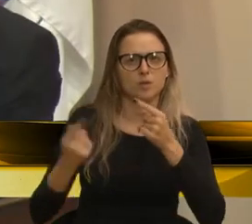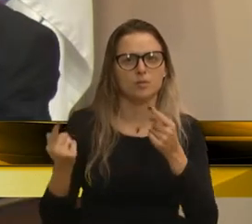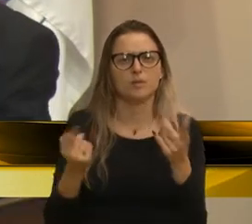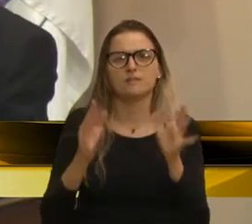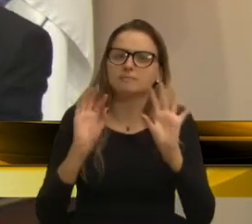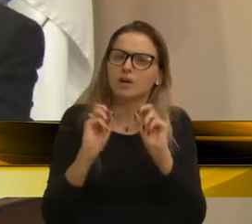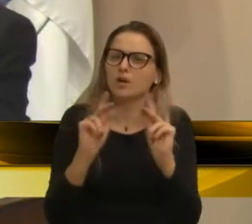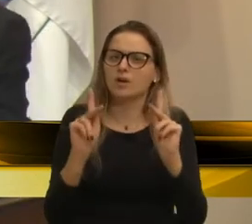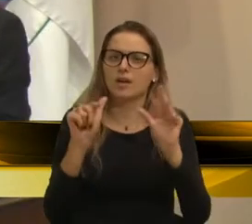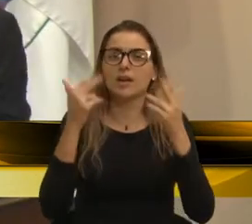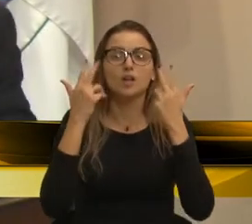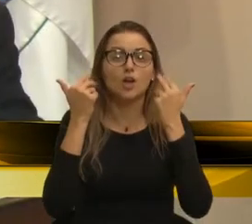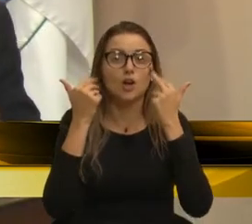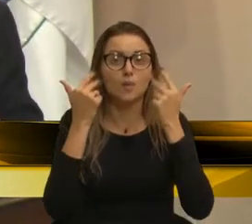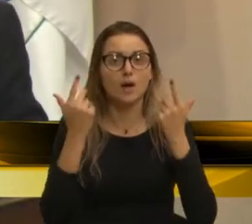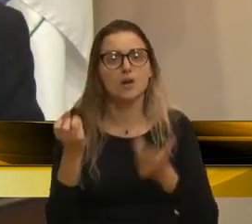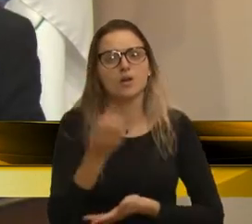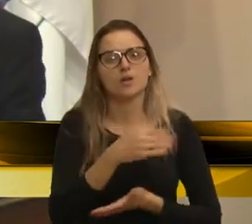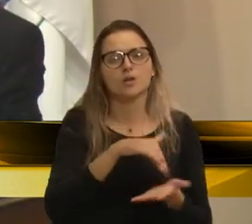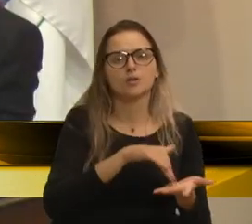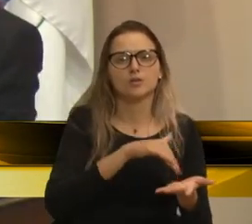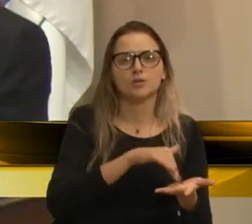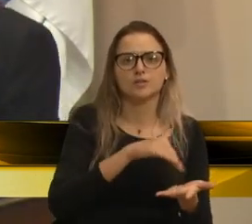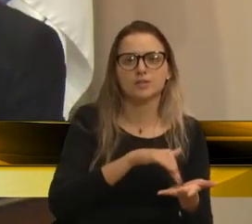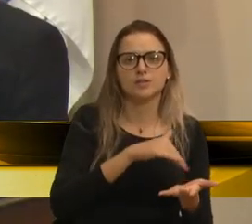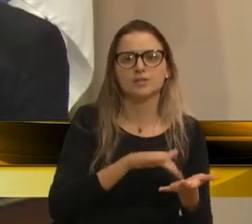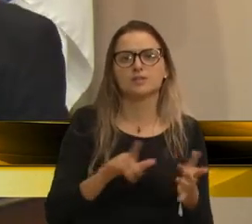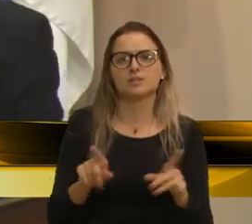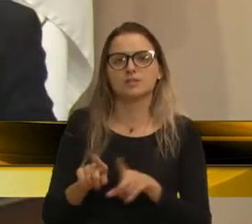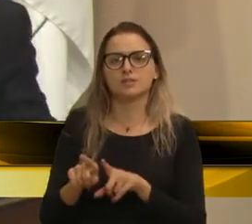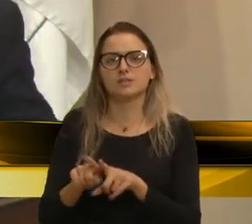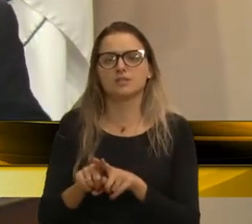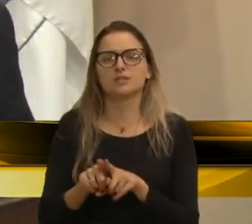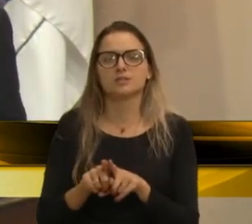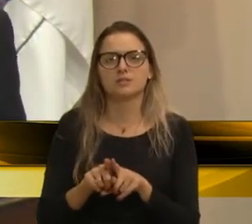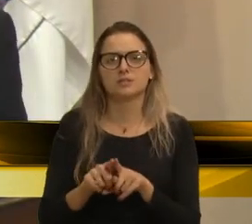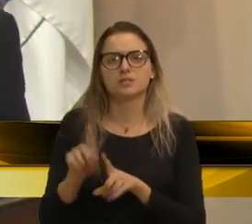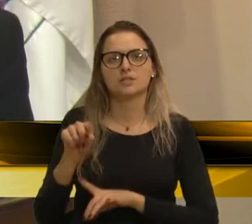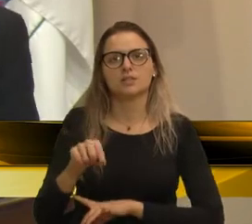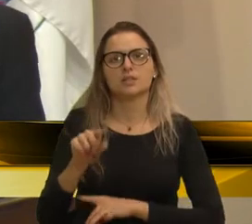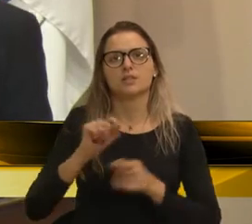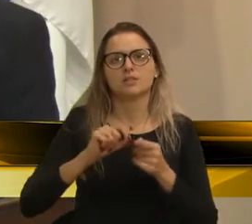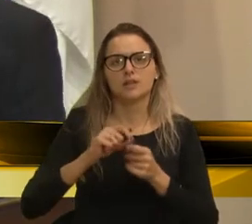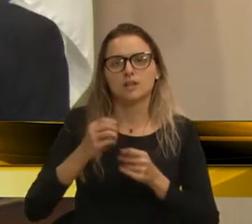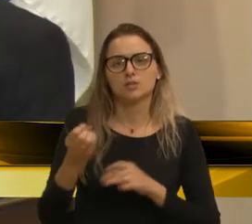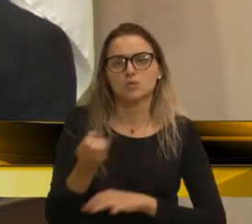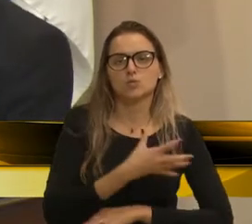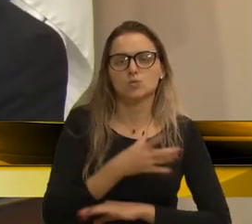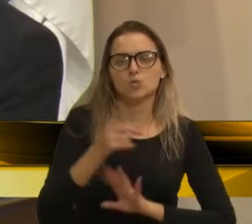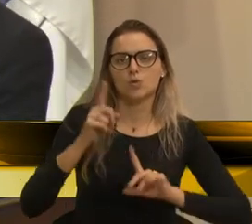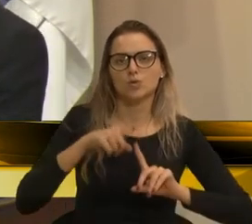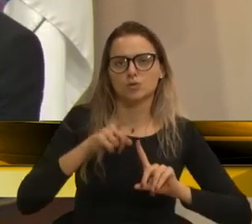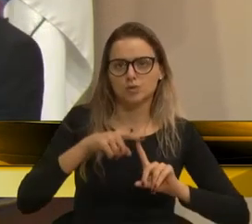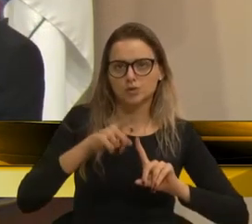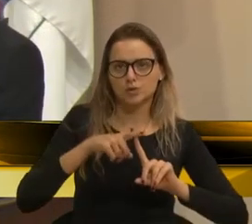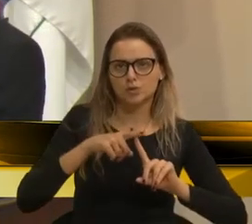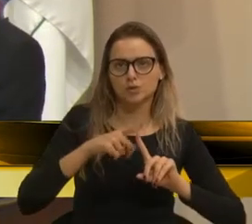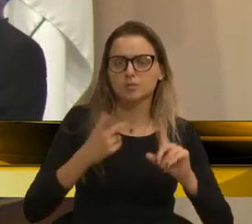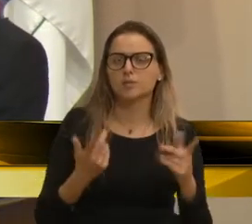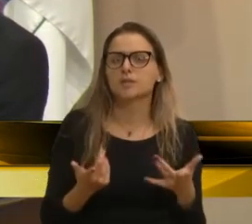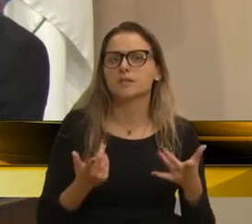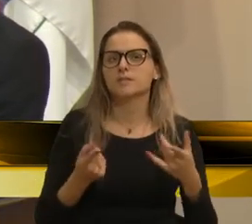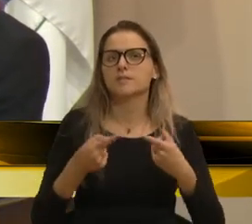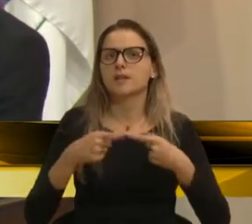Ok, é normal, entra um novo secretário, diminui o tamanho, tira alguns CCs, faz uma remodelação, mas essa